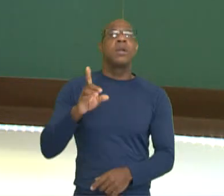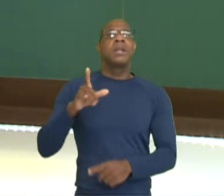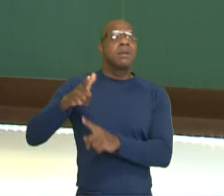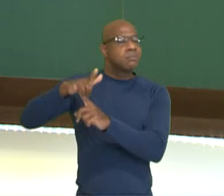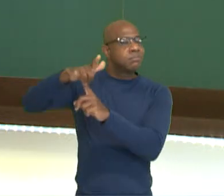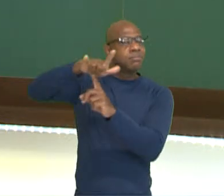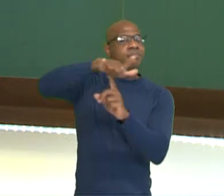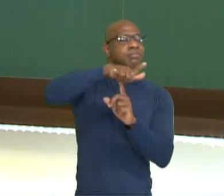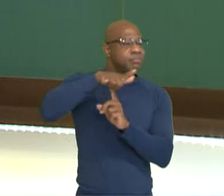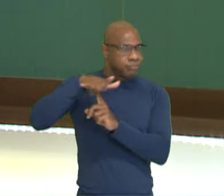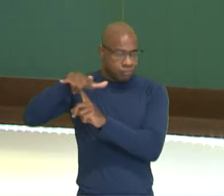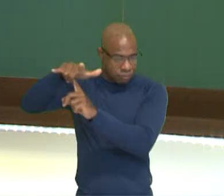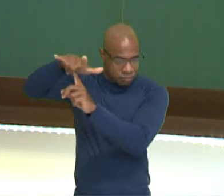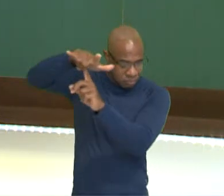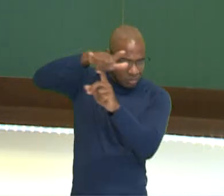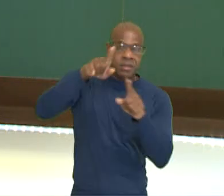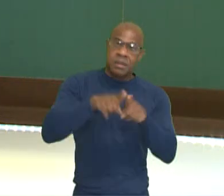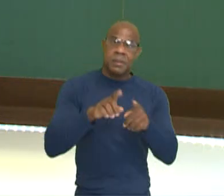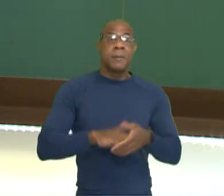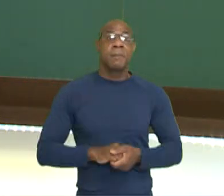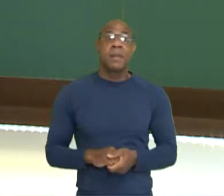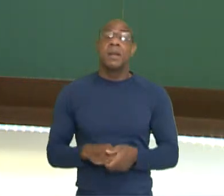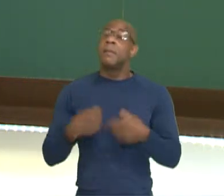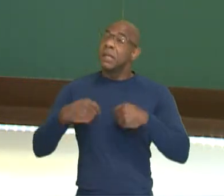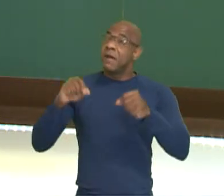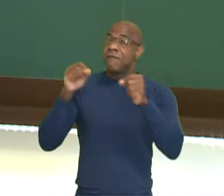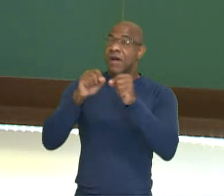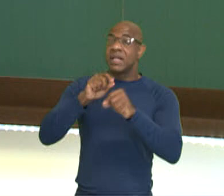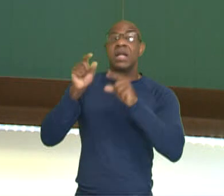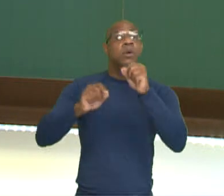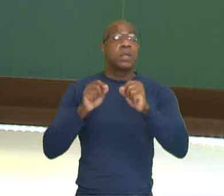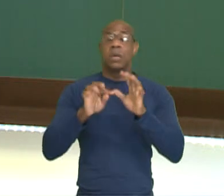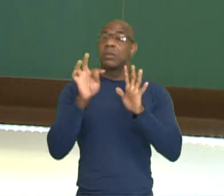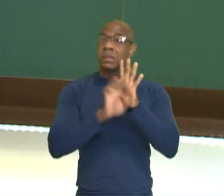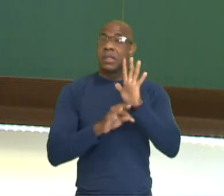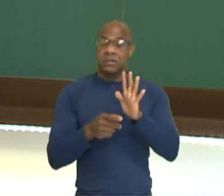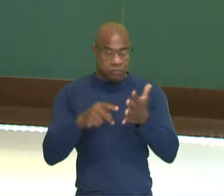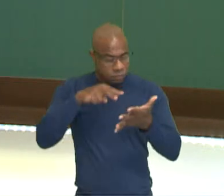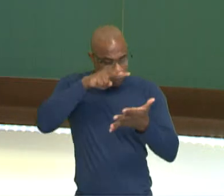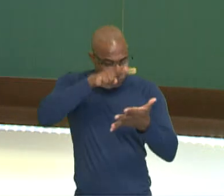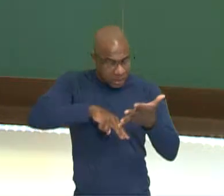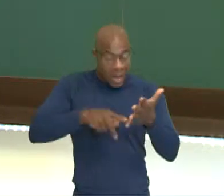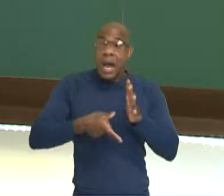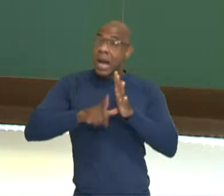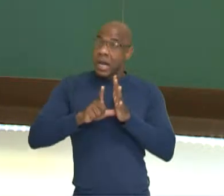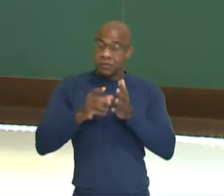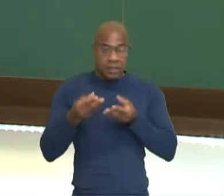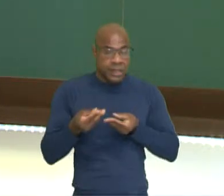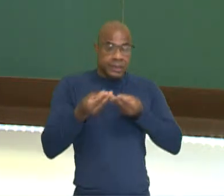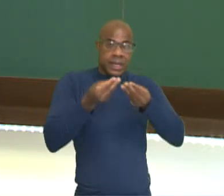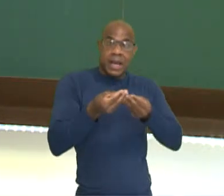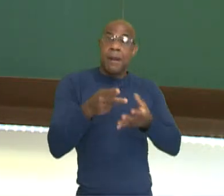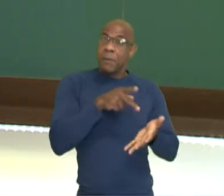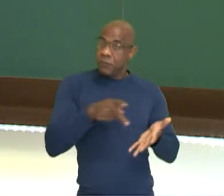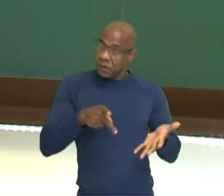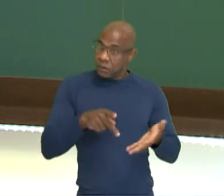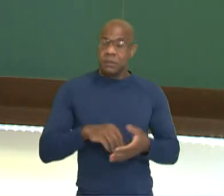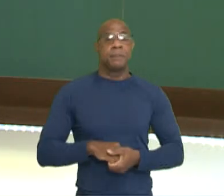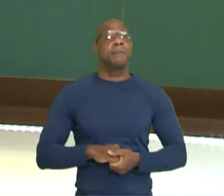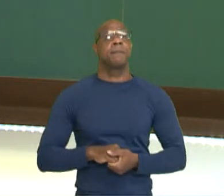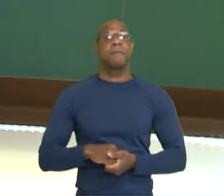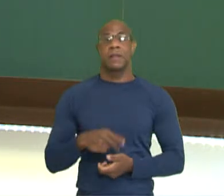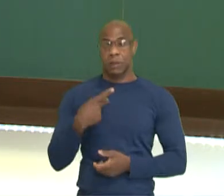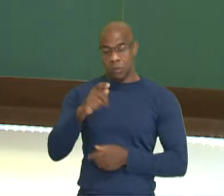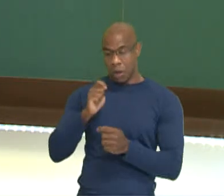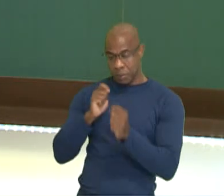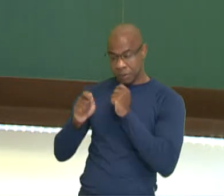Não se esqueça de revisar o texto antes de entregar ao seu professor. Então, veja, sintetizando, tua reportagem